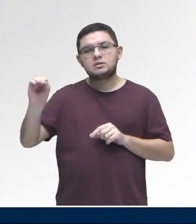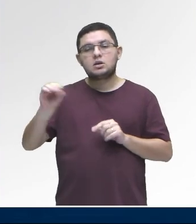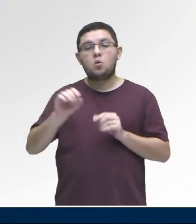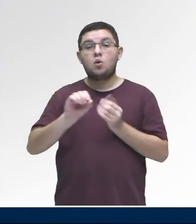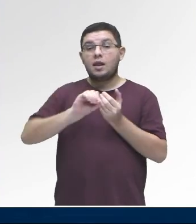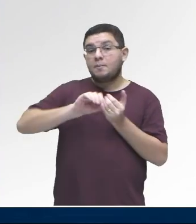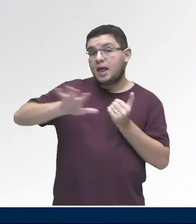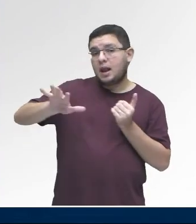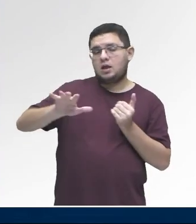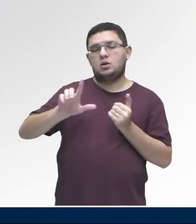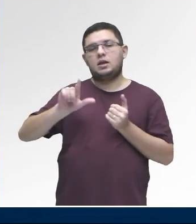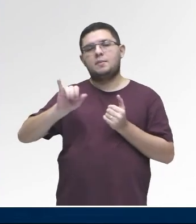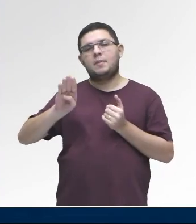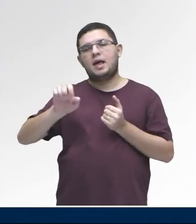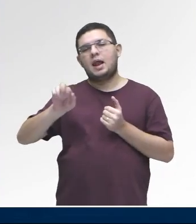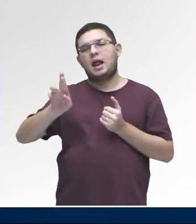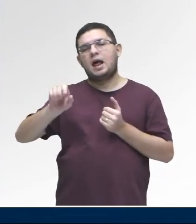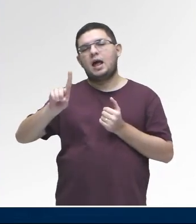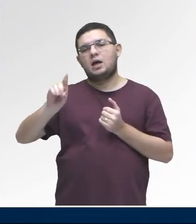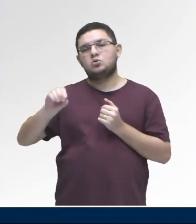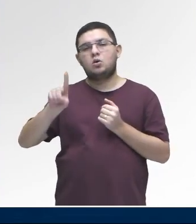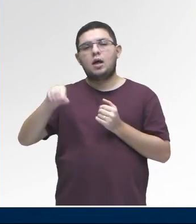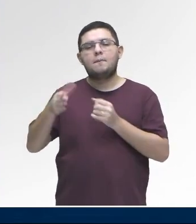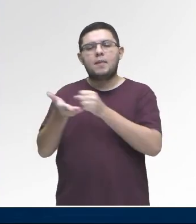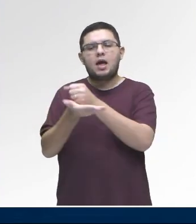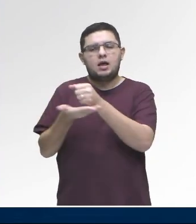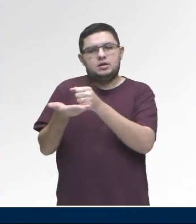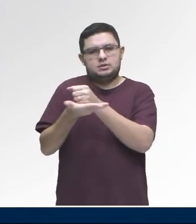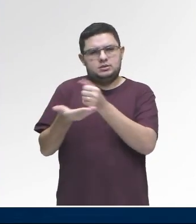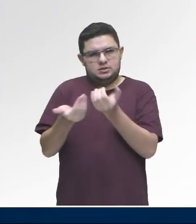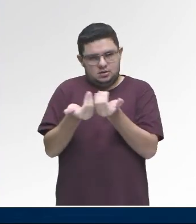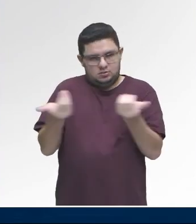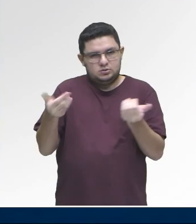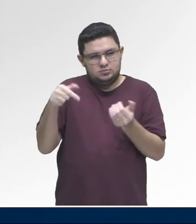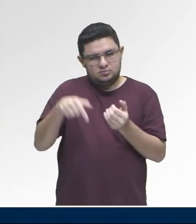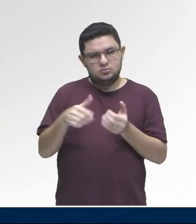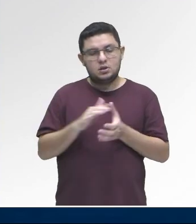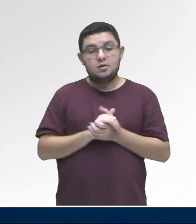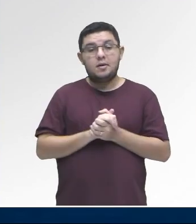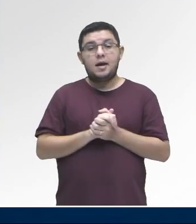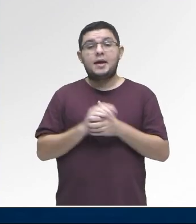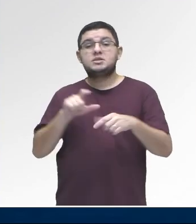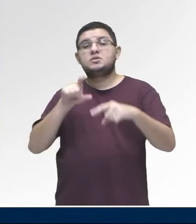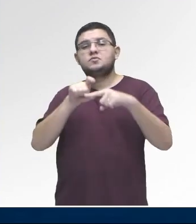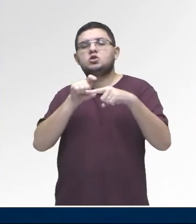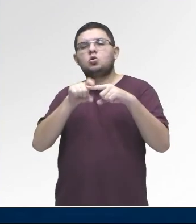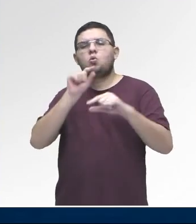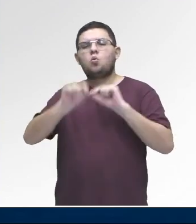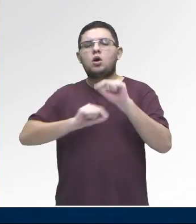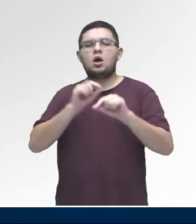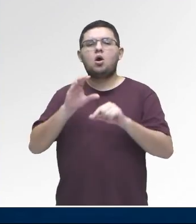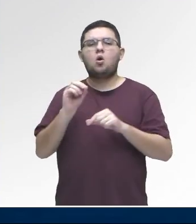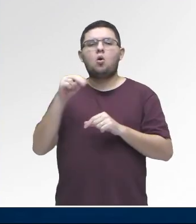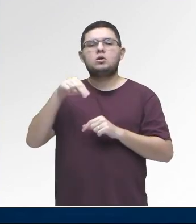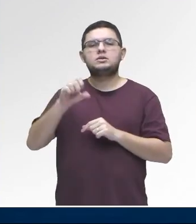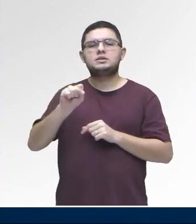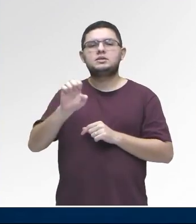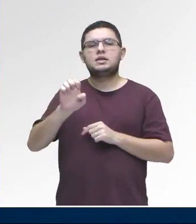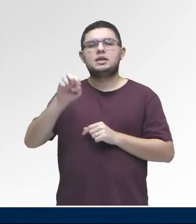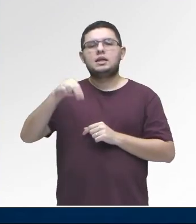liberados de uma base e vai dividir pela concentração dessa